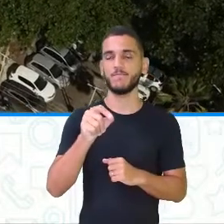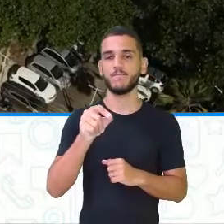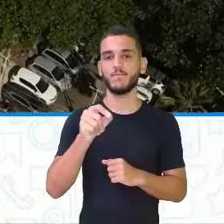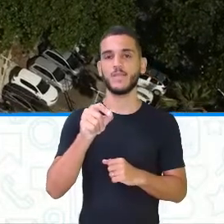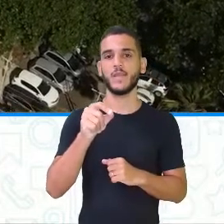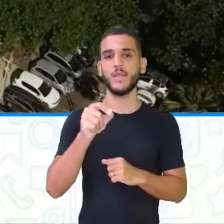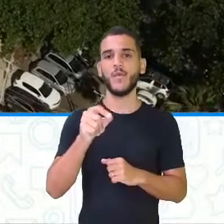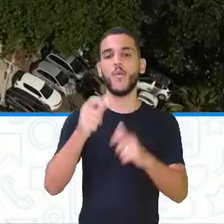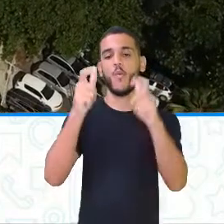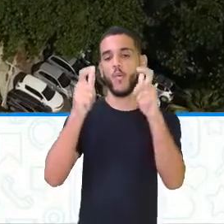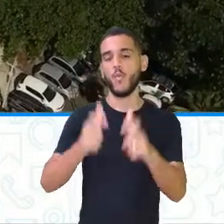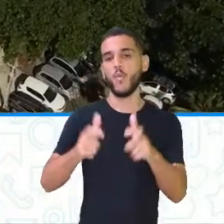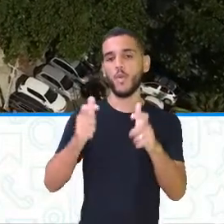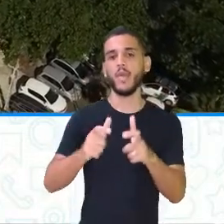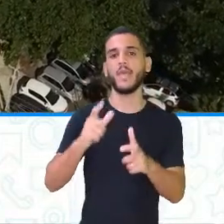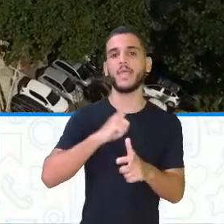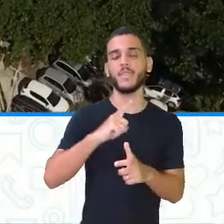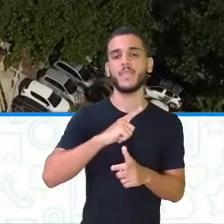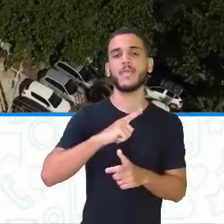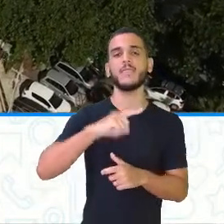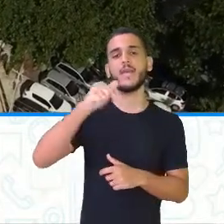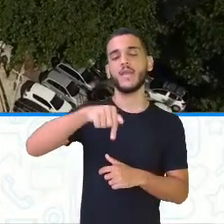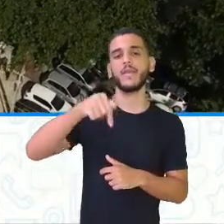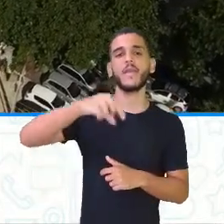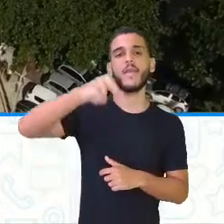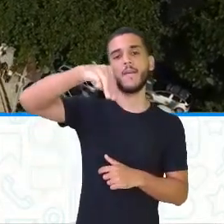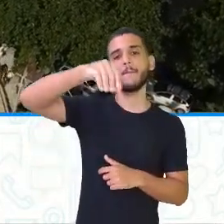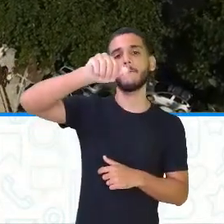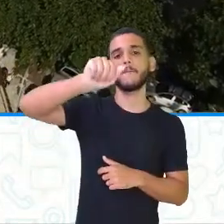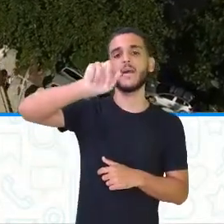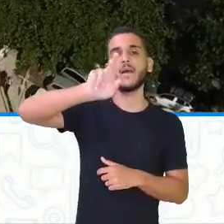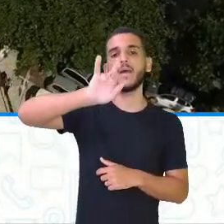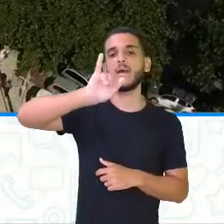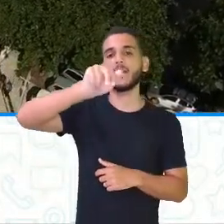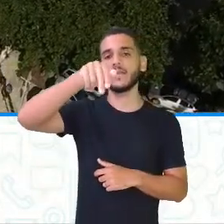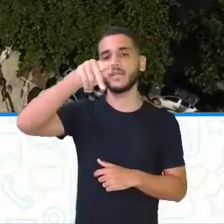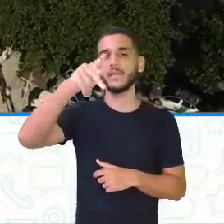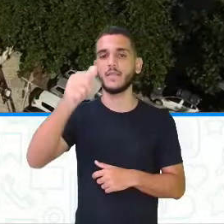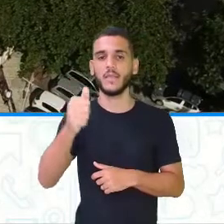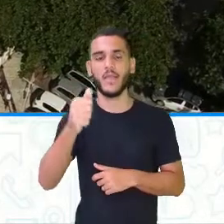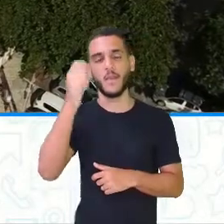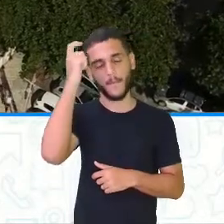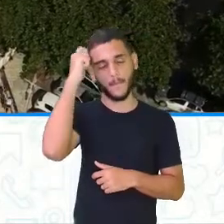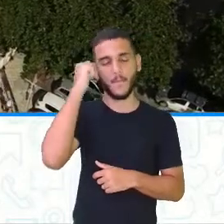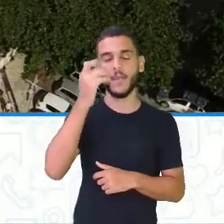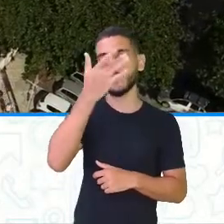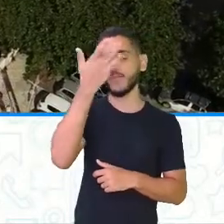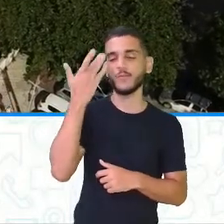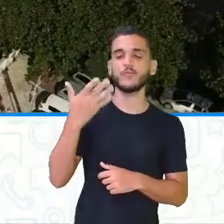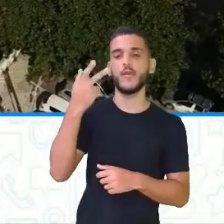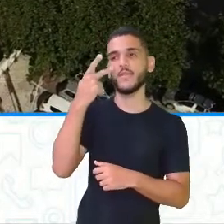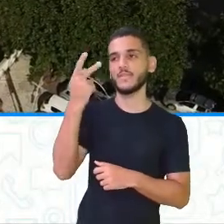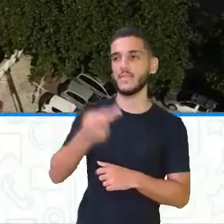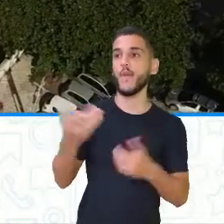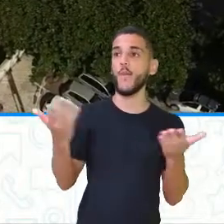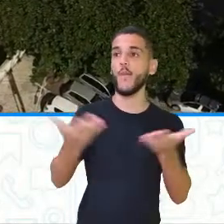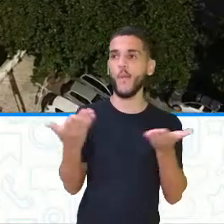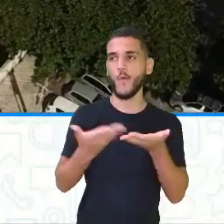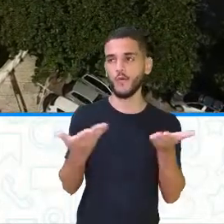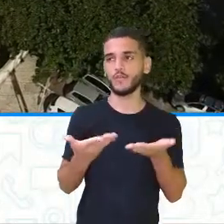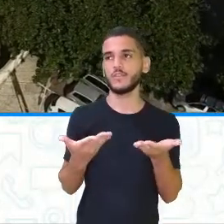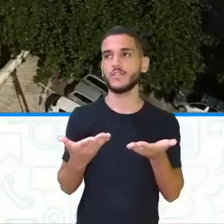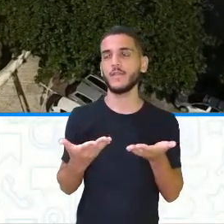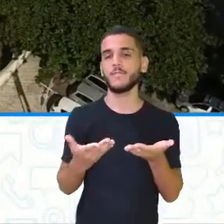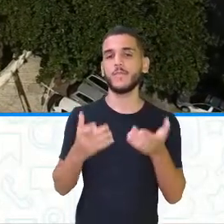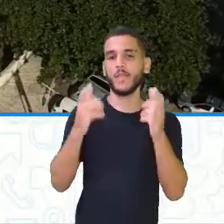a gente sabe, as coisas foram se modificando com o tempo. E hoje, esse espaço aqui, belíssimo, que a gente está vendo aqui,